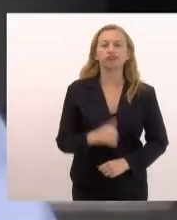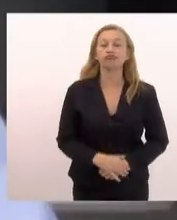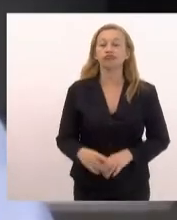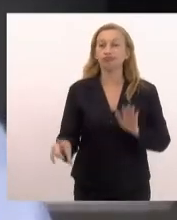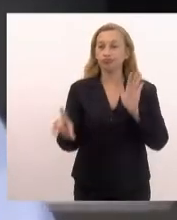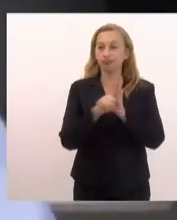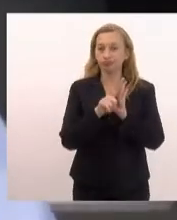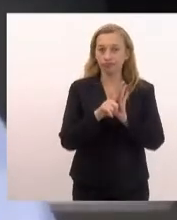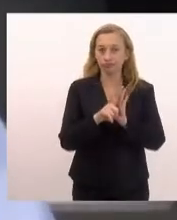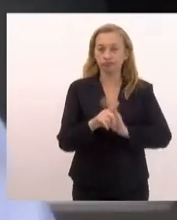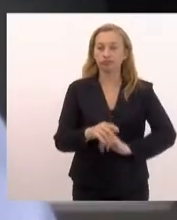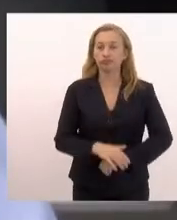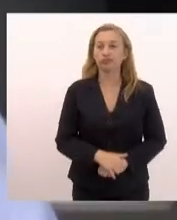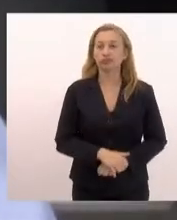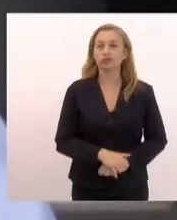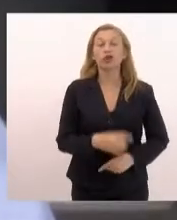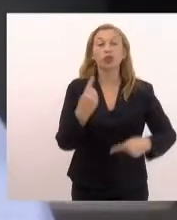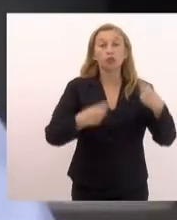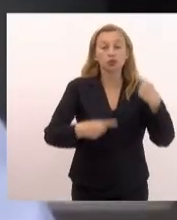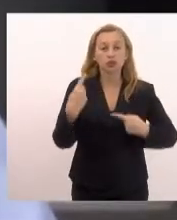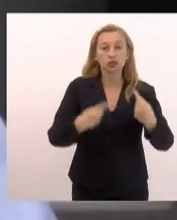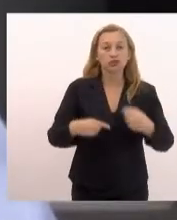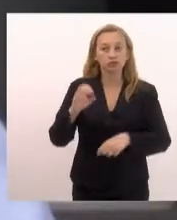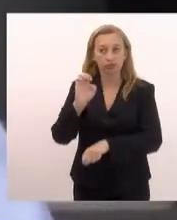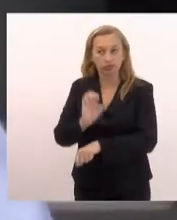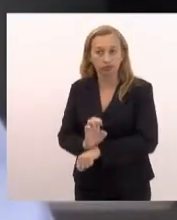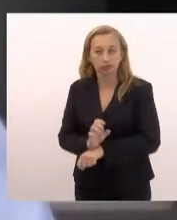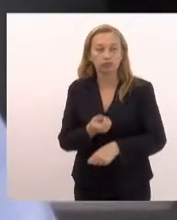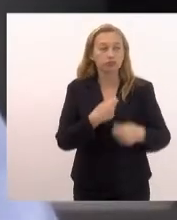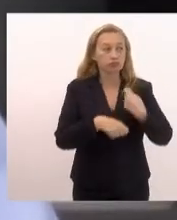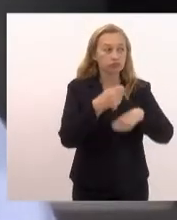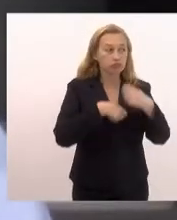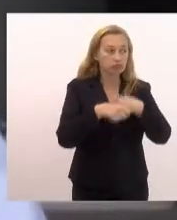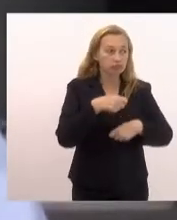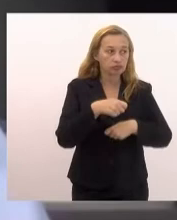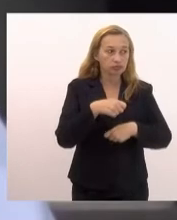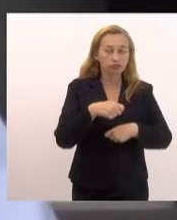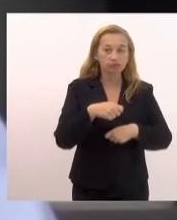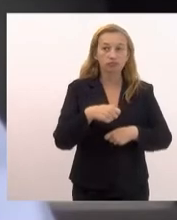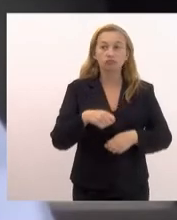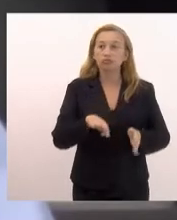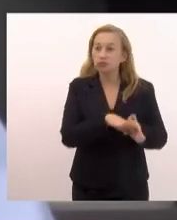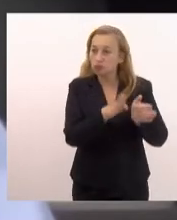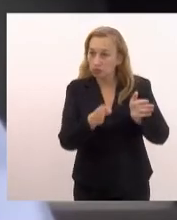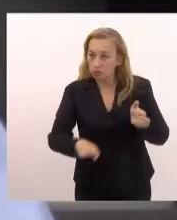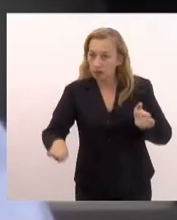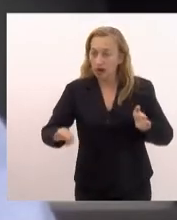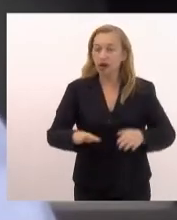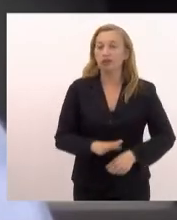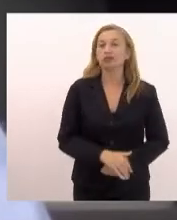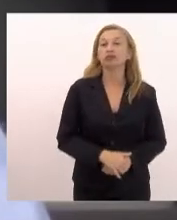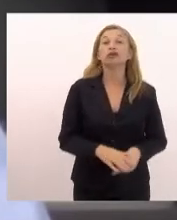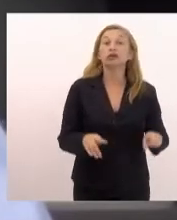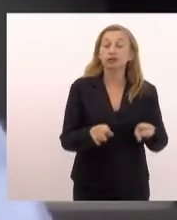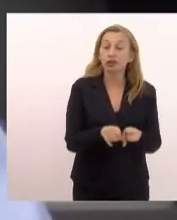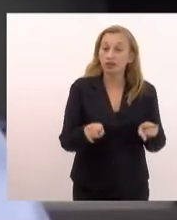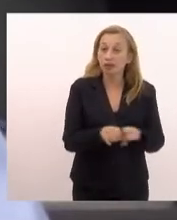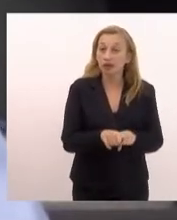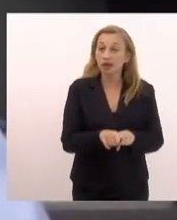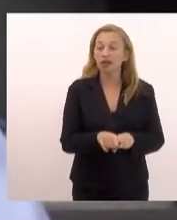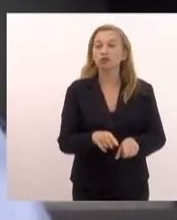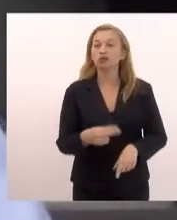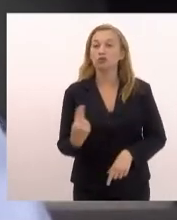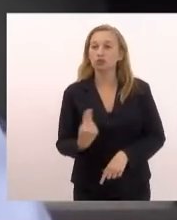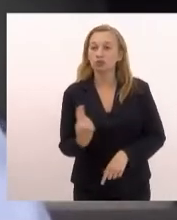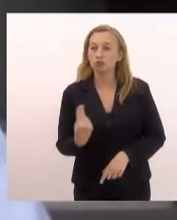lei, da política estadual da economia do mar, não é? Que conta também com a coautoria